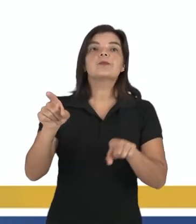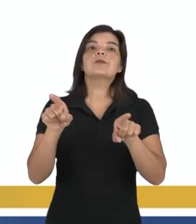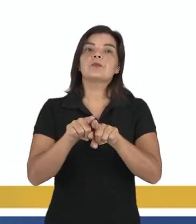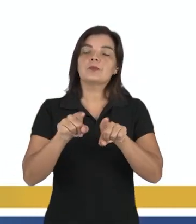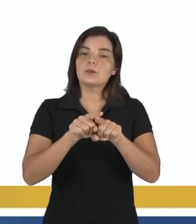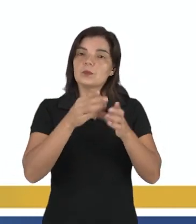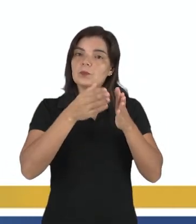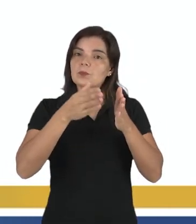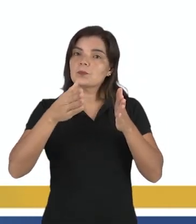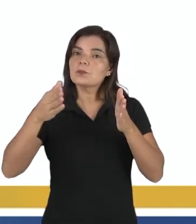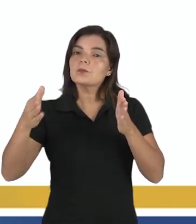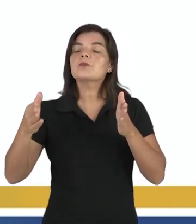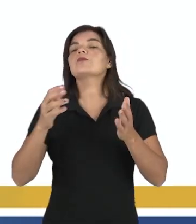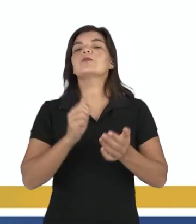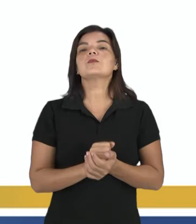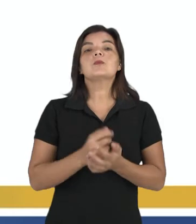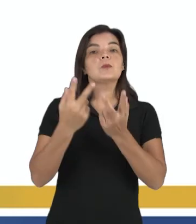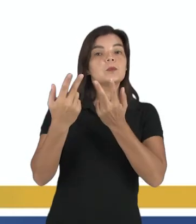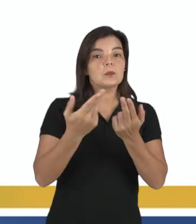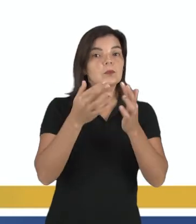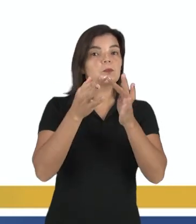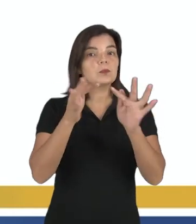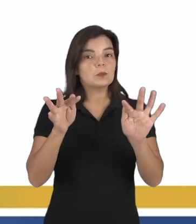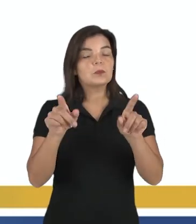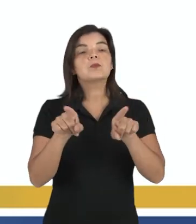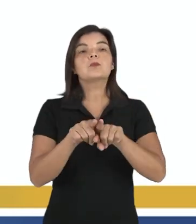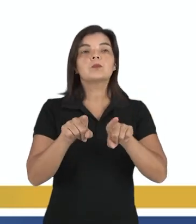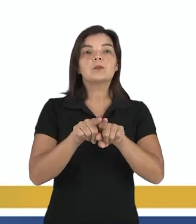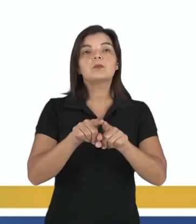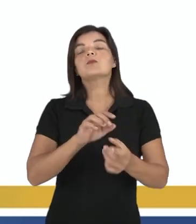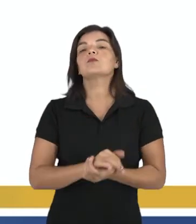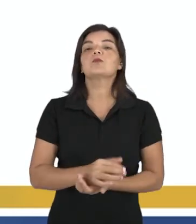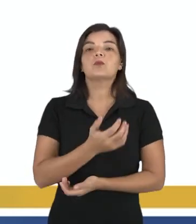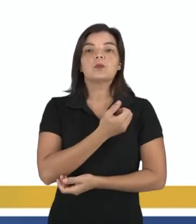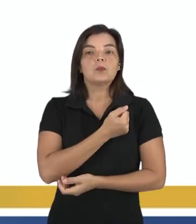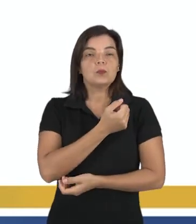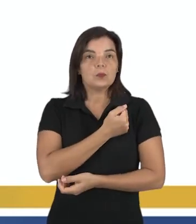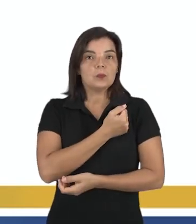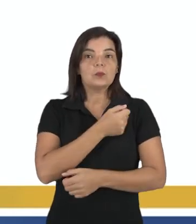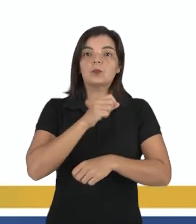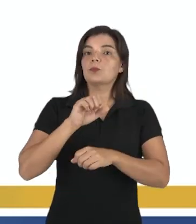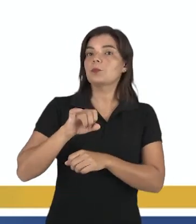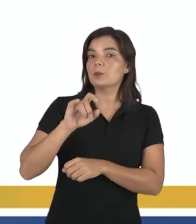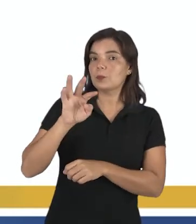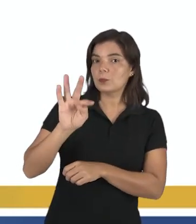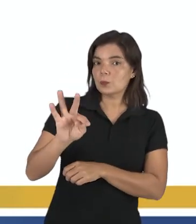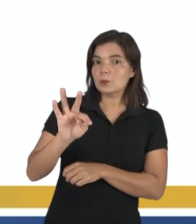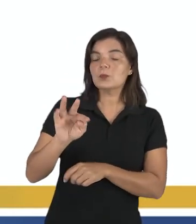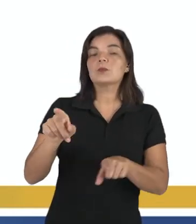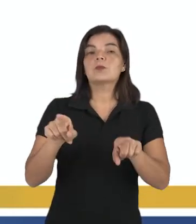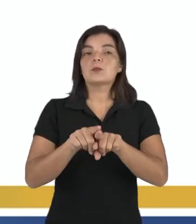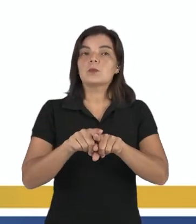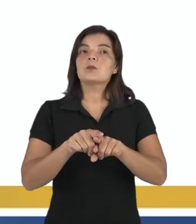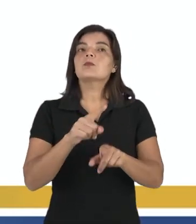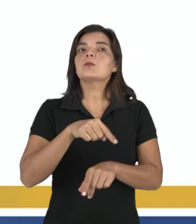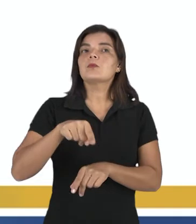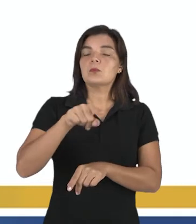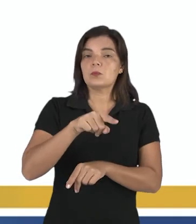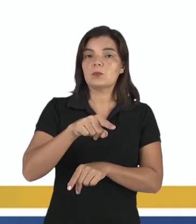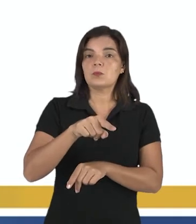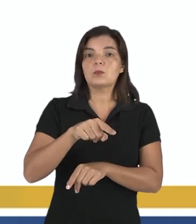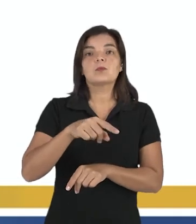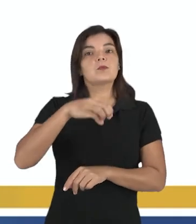também conforme é trabalhado nas funções, e aí atribuindo valores para o tempo, vocês terão